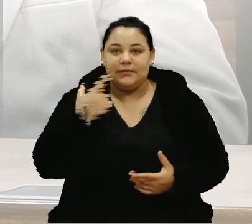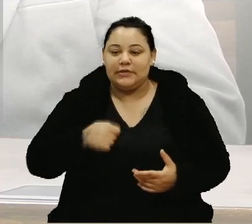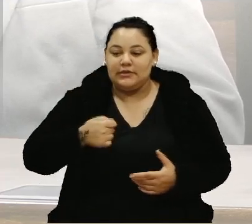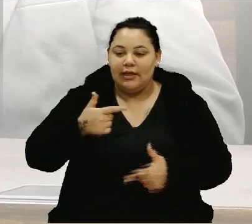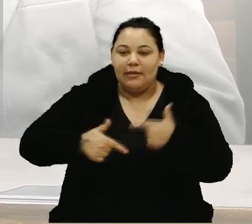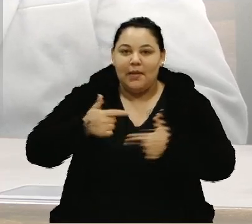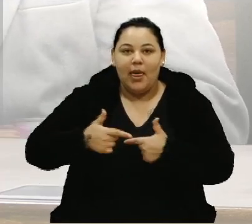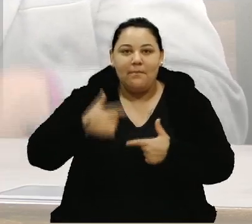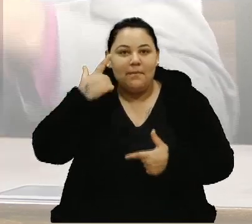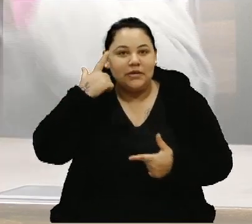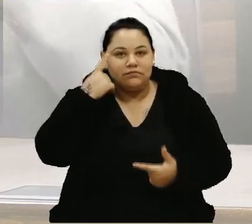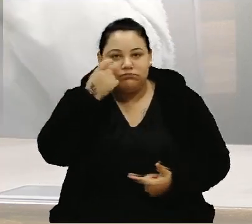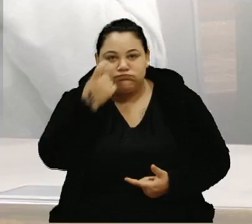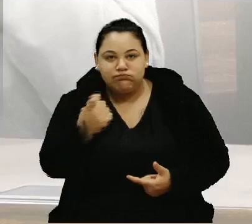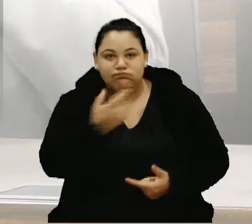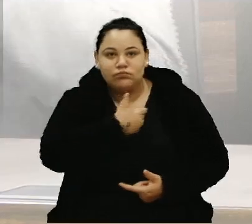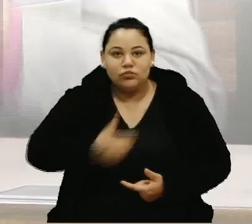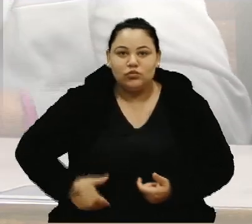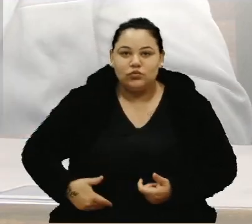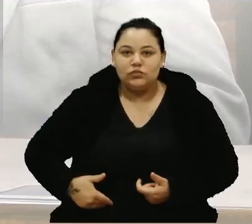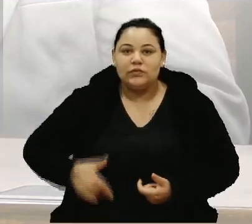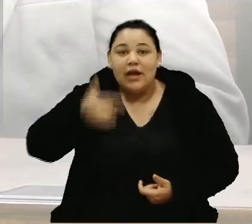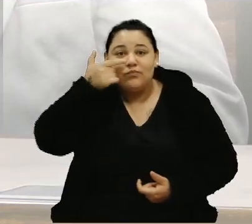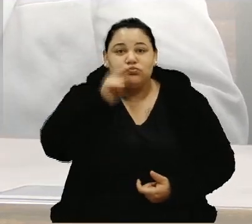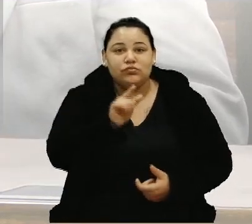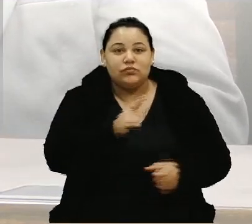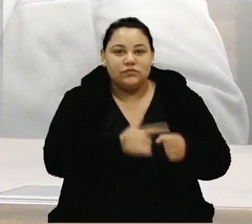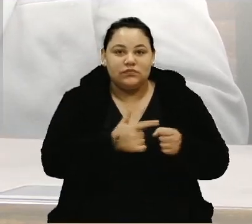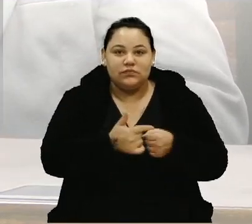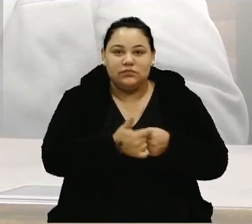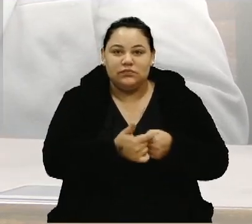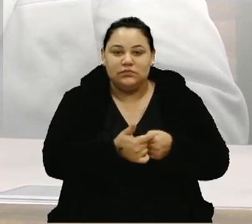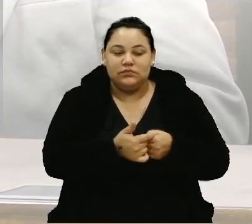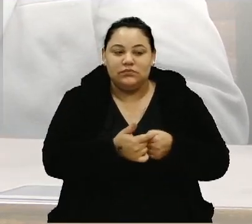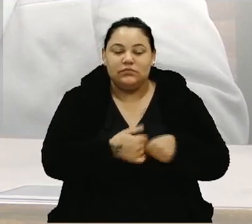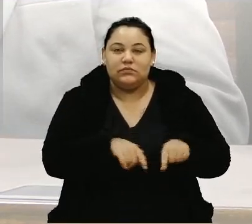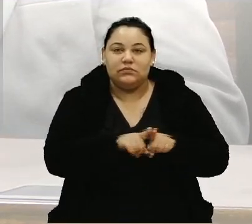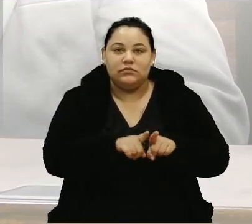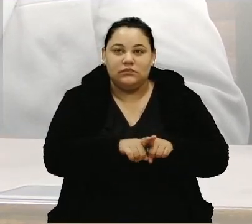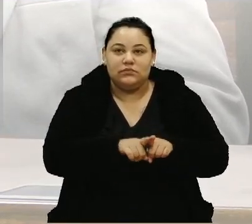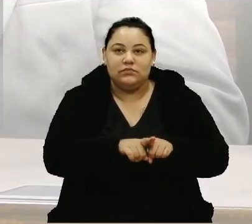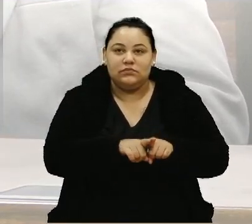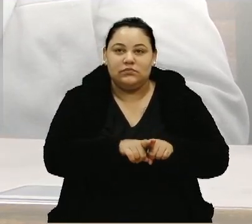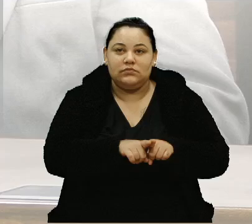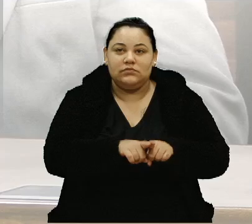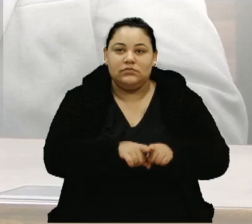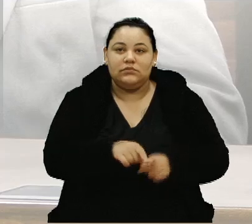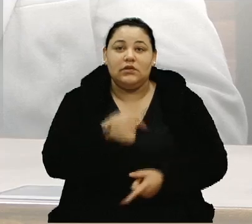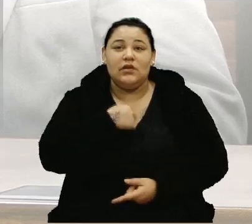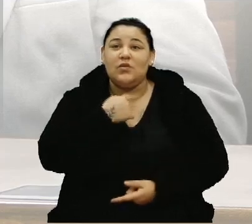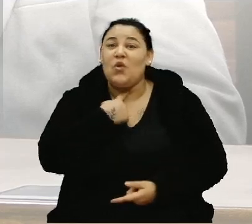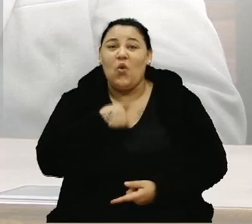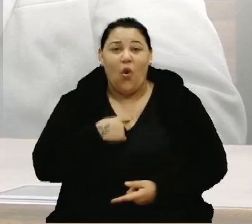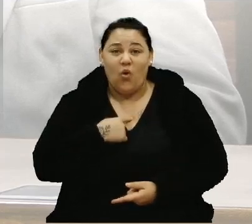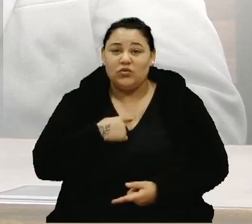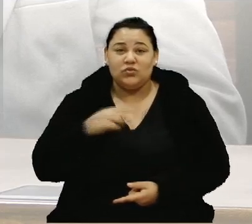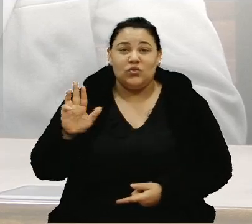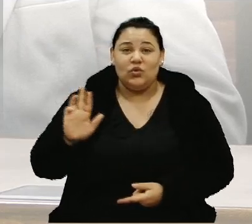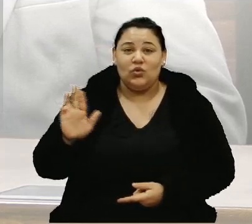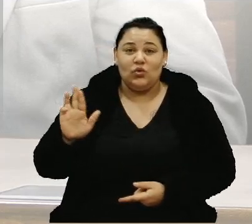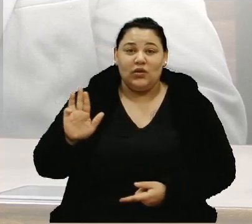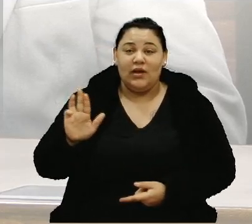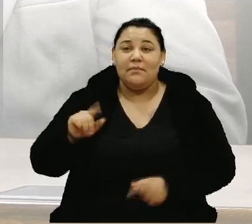interesse público e nas conquistas para a cidade. Então, eu não gosto do Lula, mas é o presidente que está